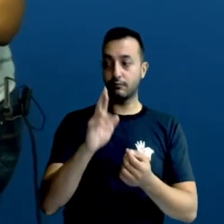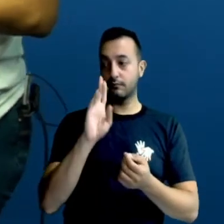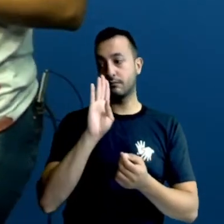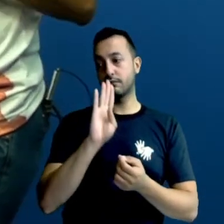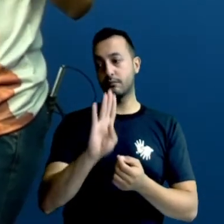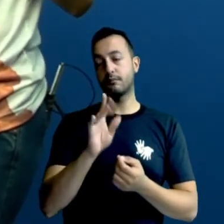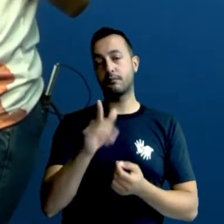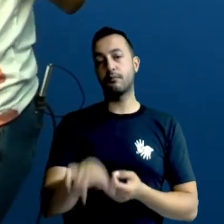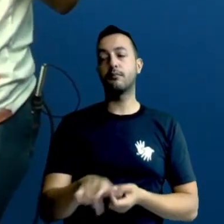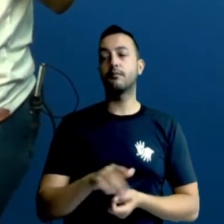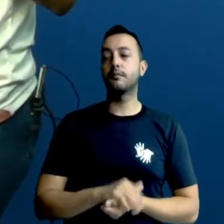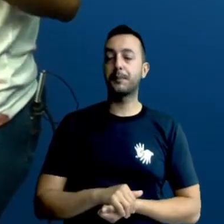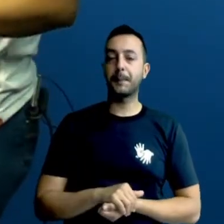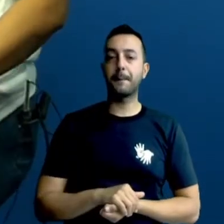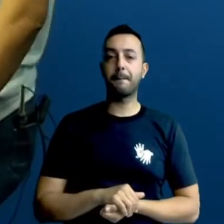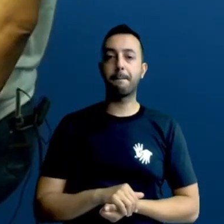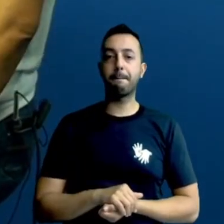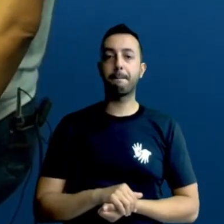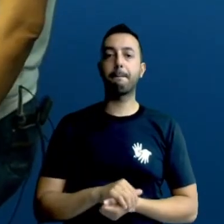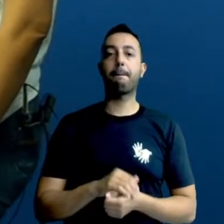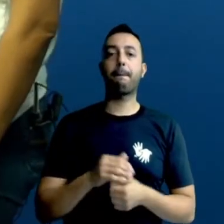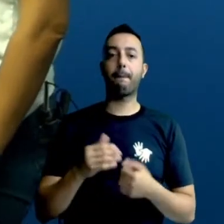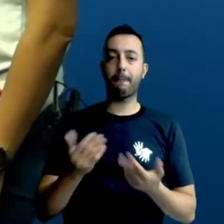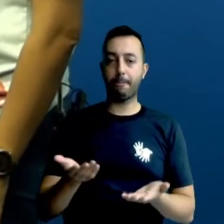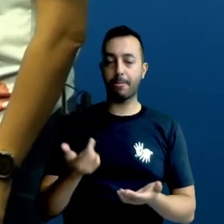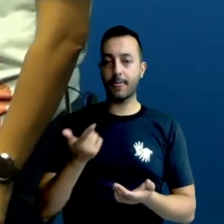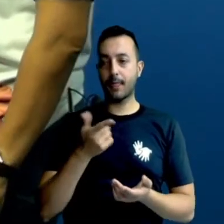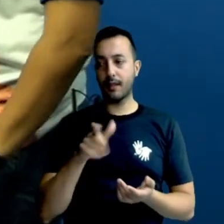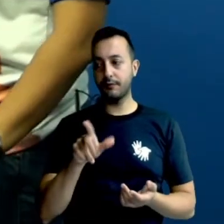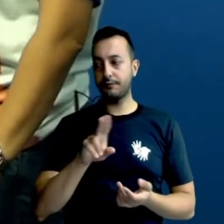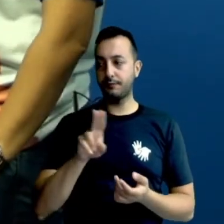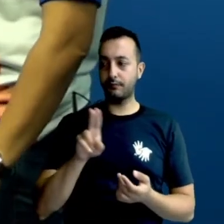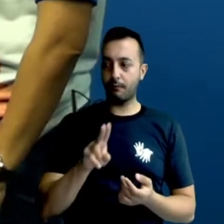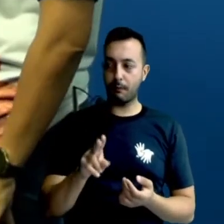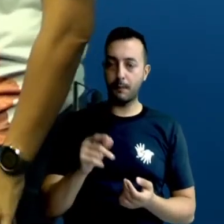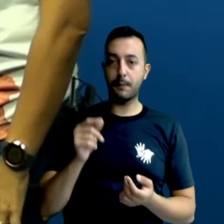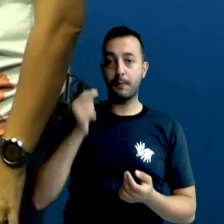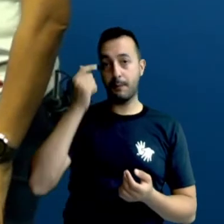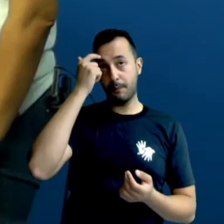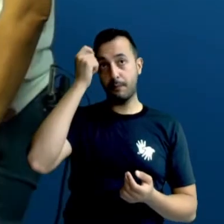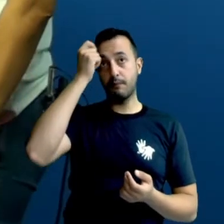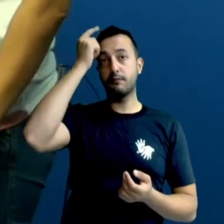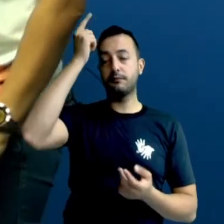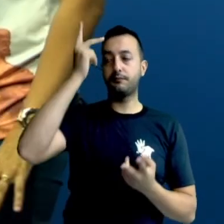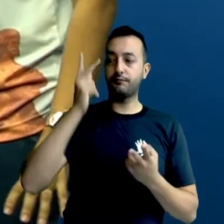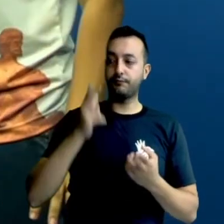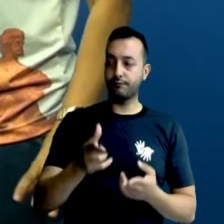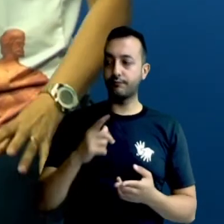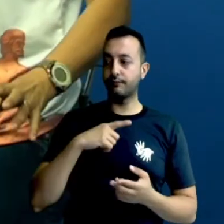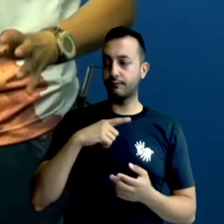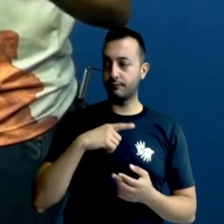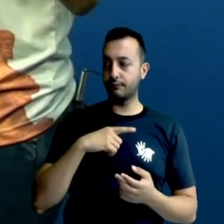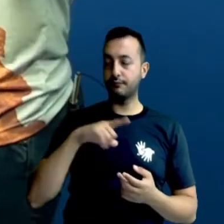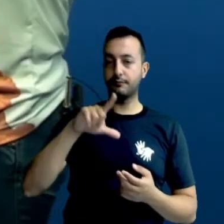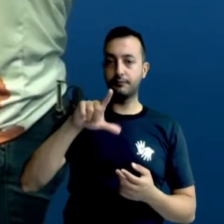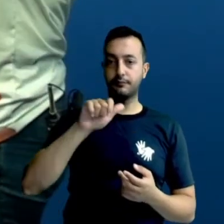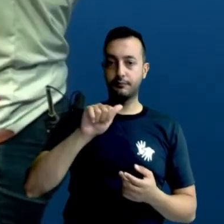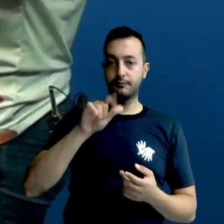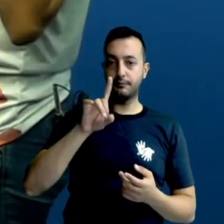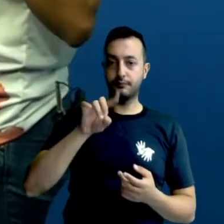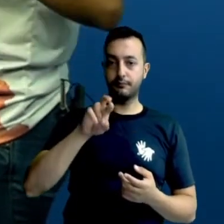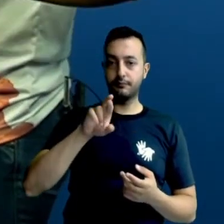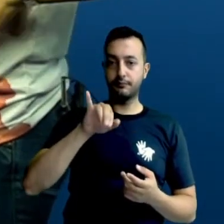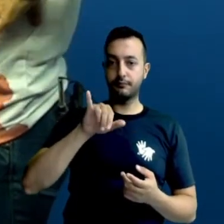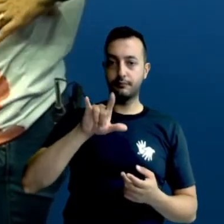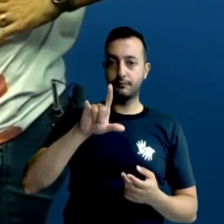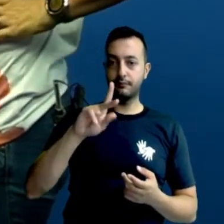B novamente. Ok, minha gente? E outra aqui com nomenclatura, é a mesma ideia. Nós temos aqui um ladrilho, uma questão que mostra